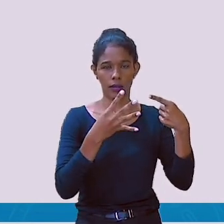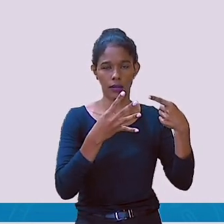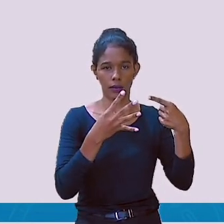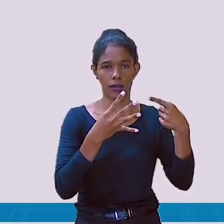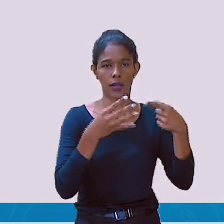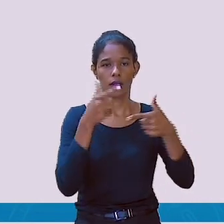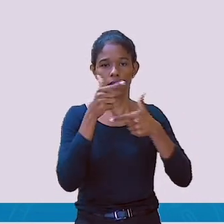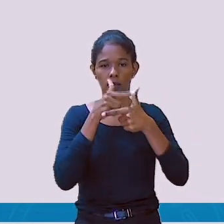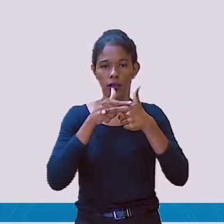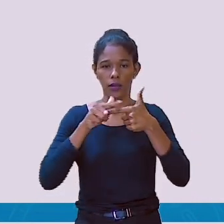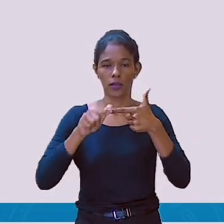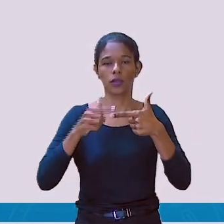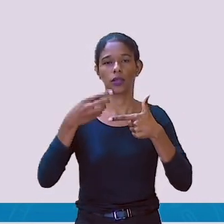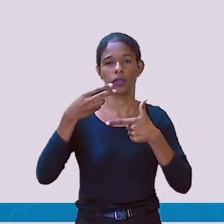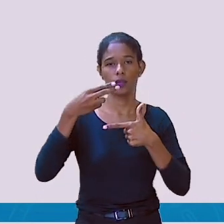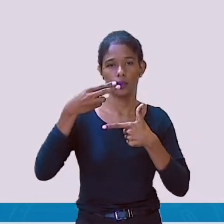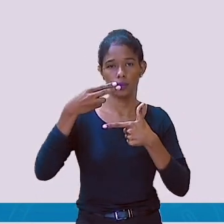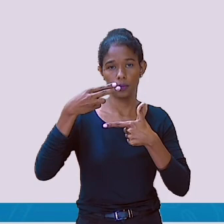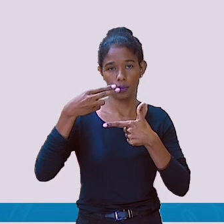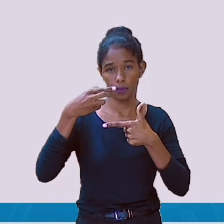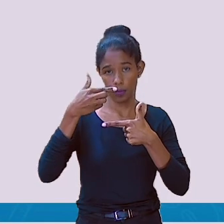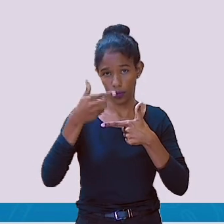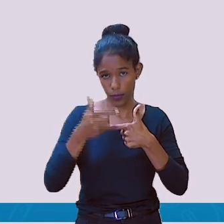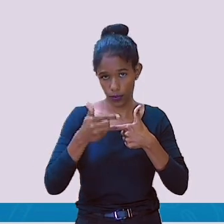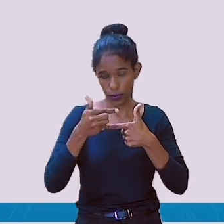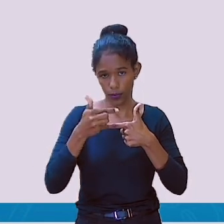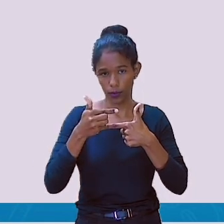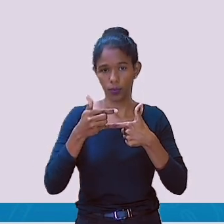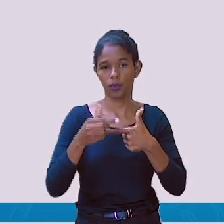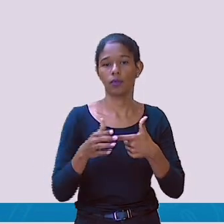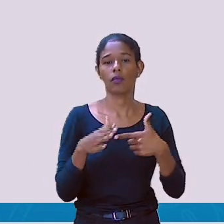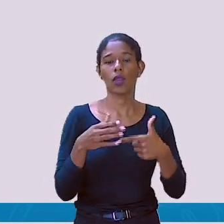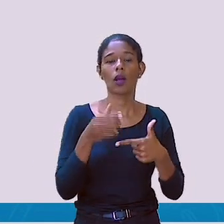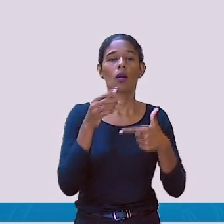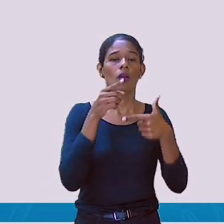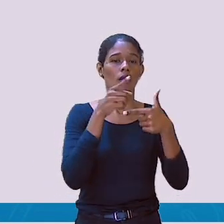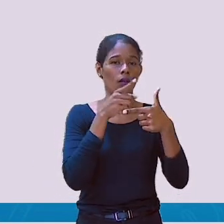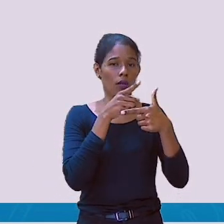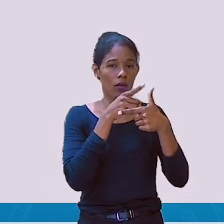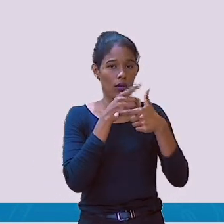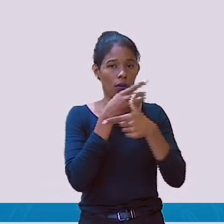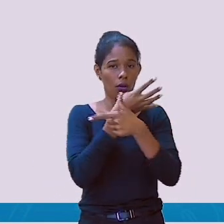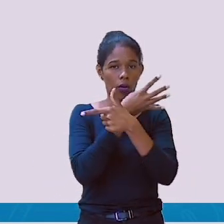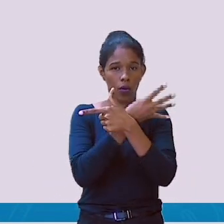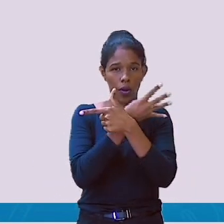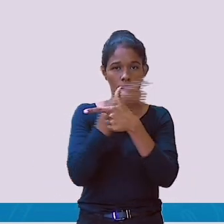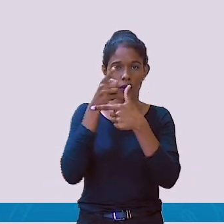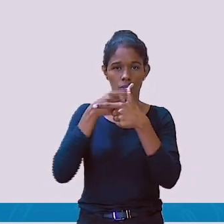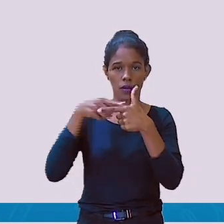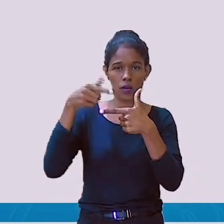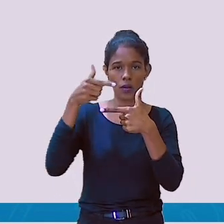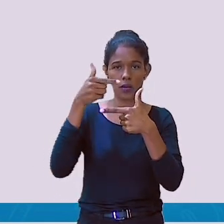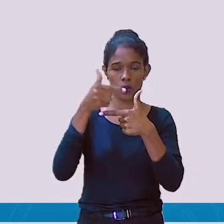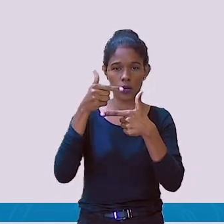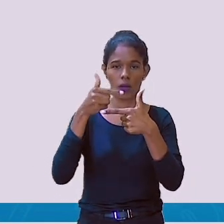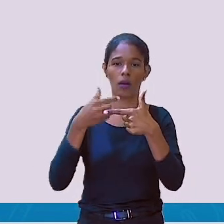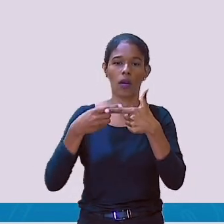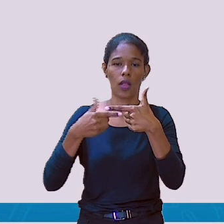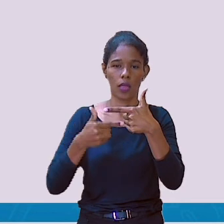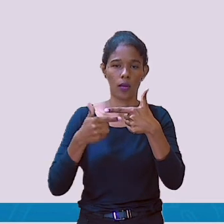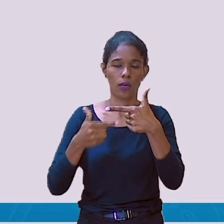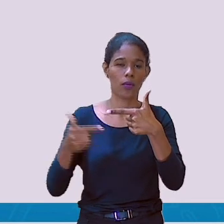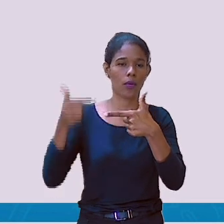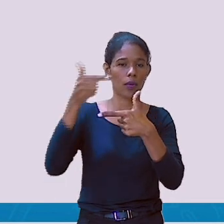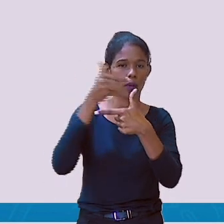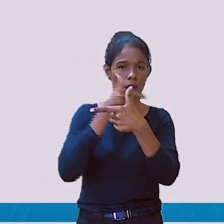né? 44 dividido por 2. 4 dividido por 2, 2. 2 vezes 2,